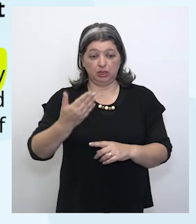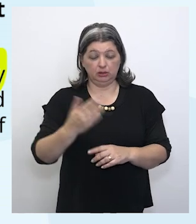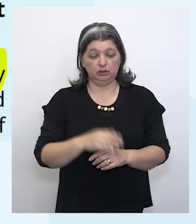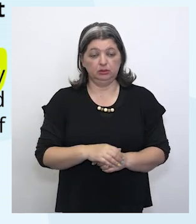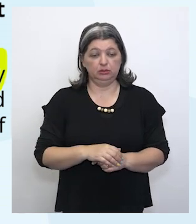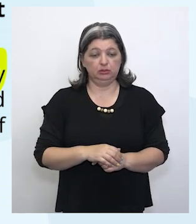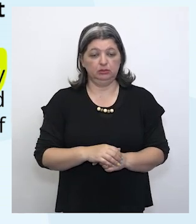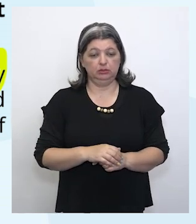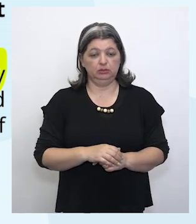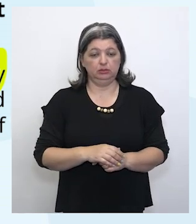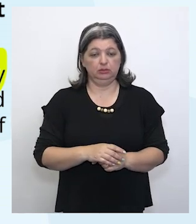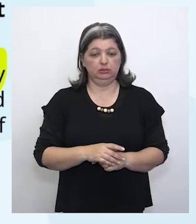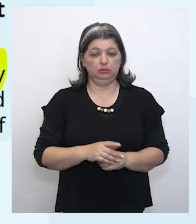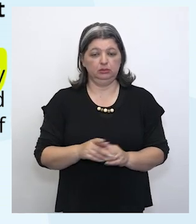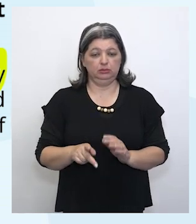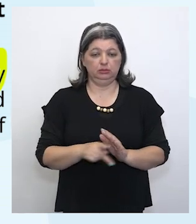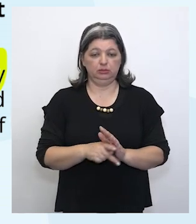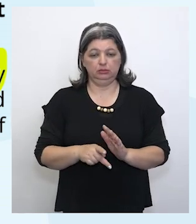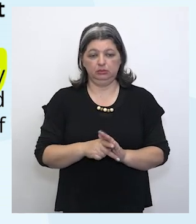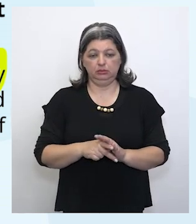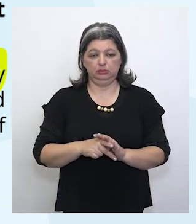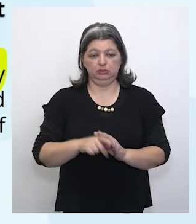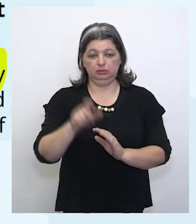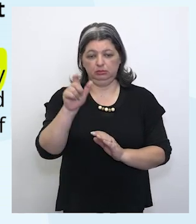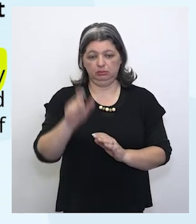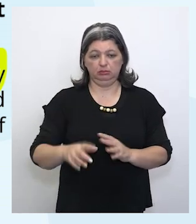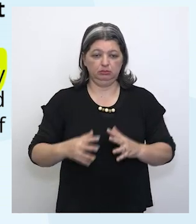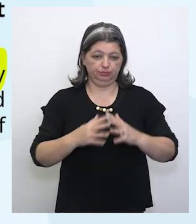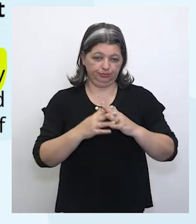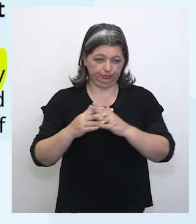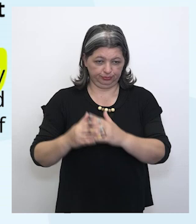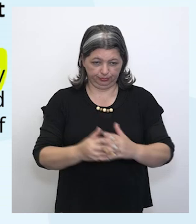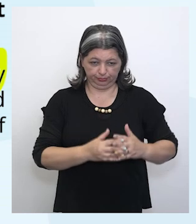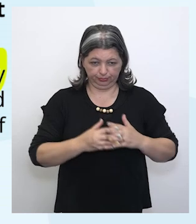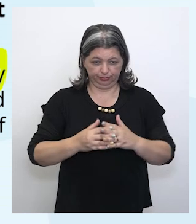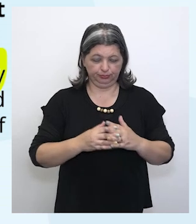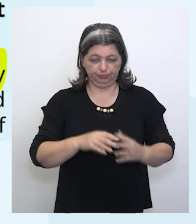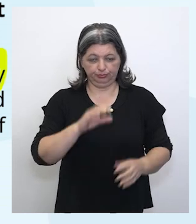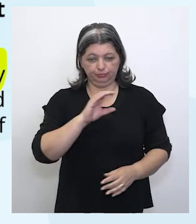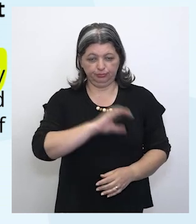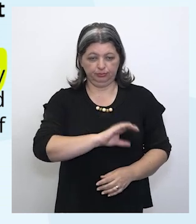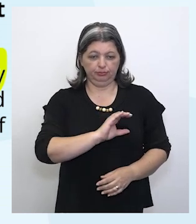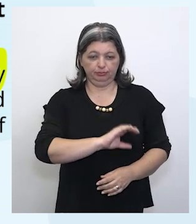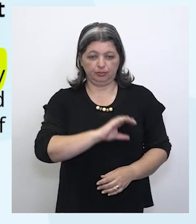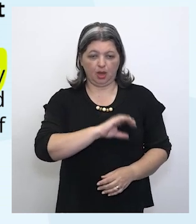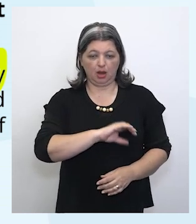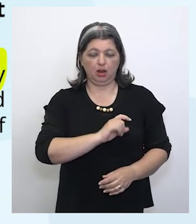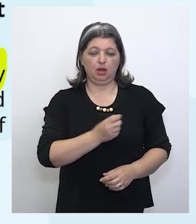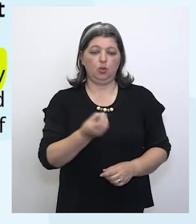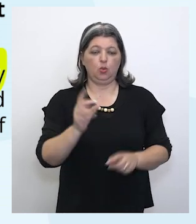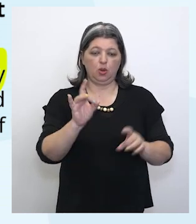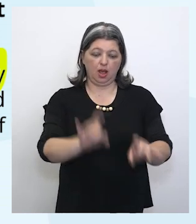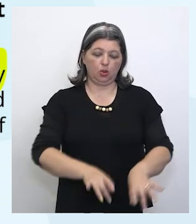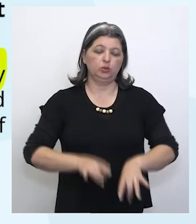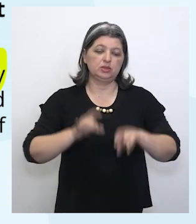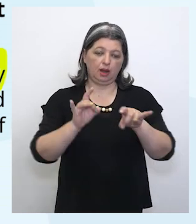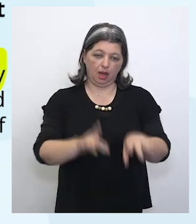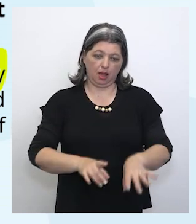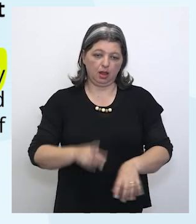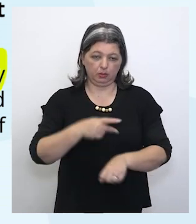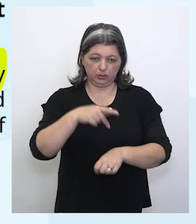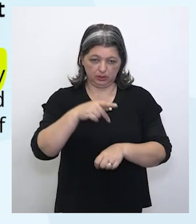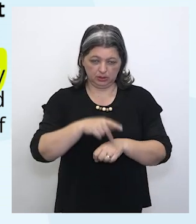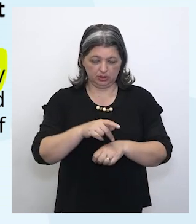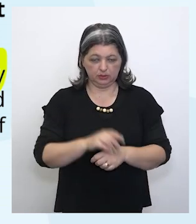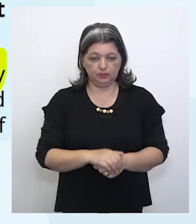a metade do que um cidadão dos Estados Unidos, Canadá ou Austrália. Legal? Então a gente tem